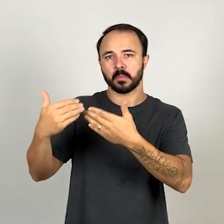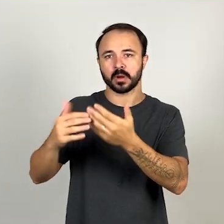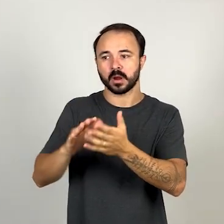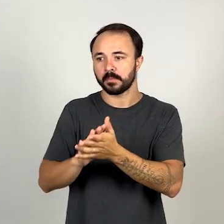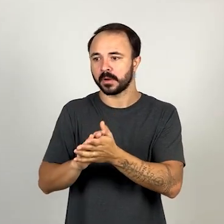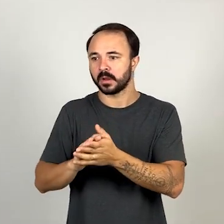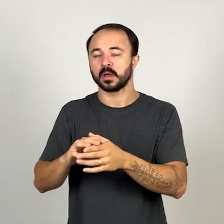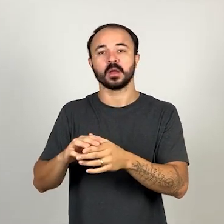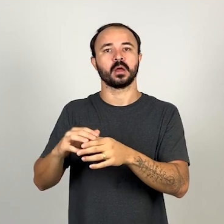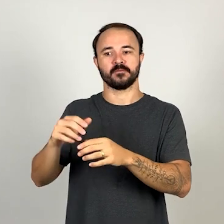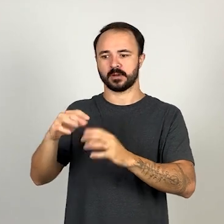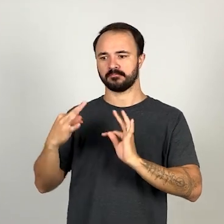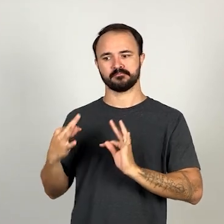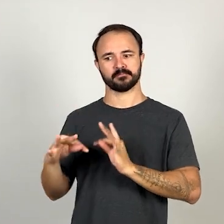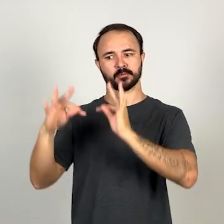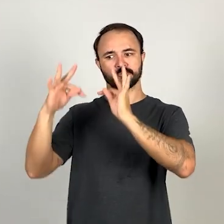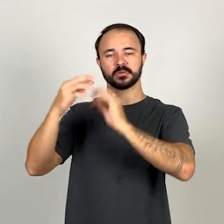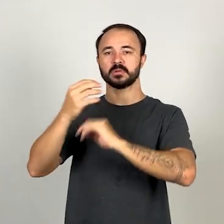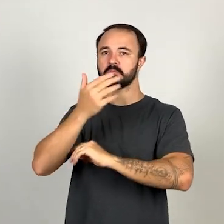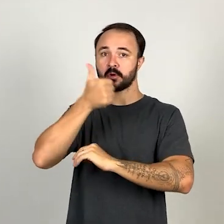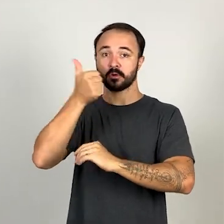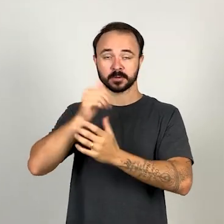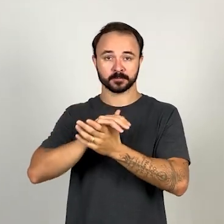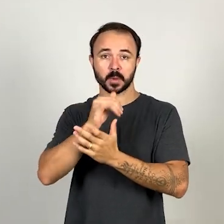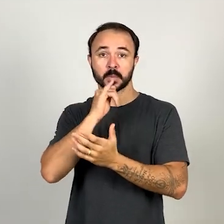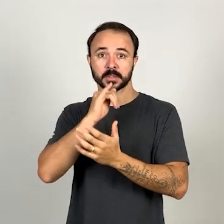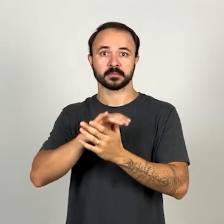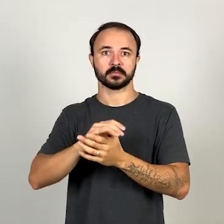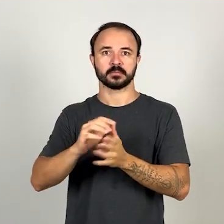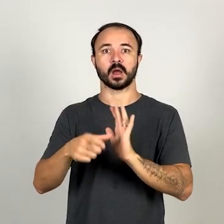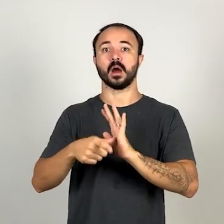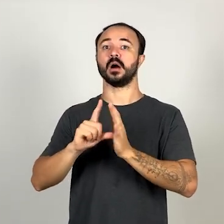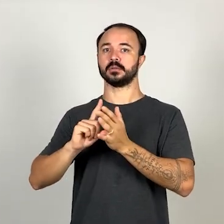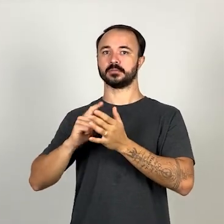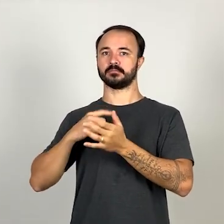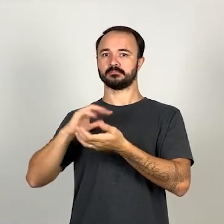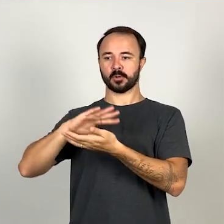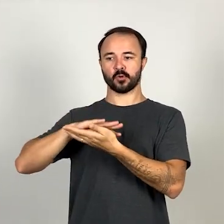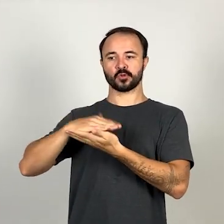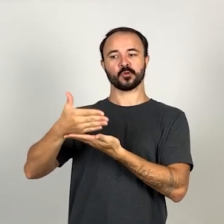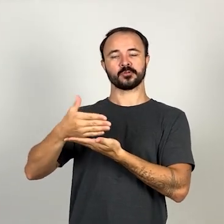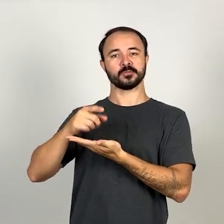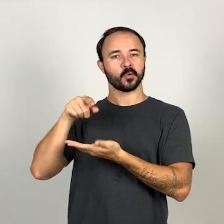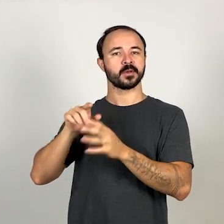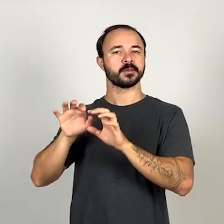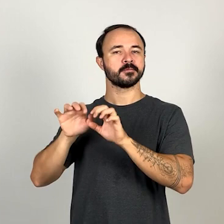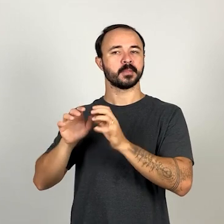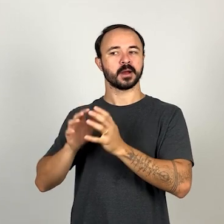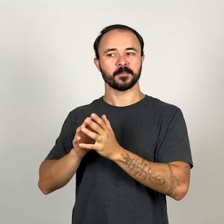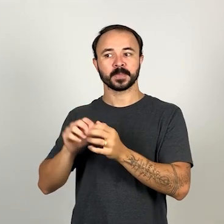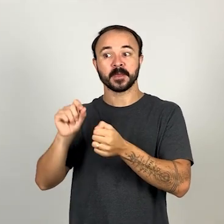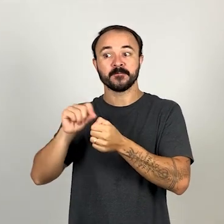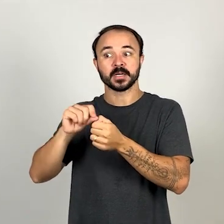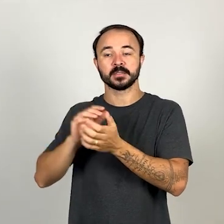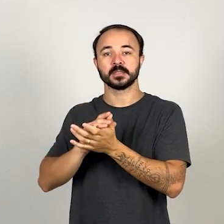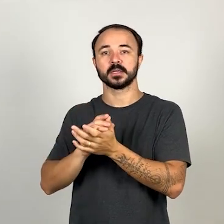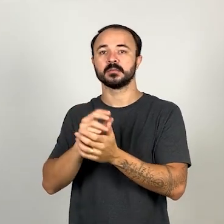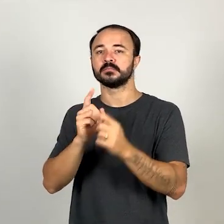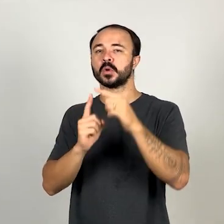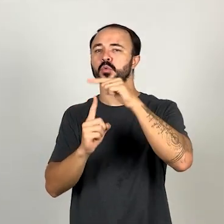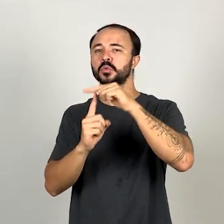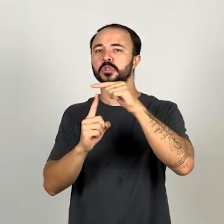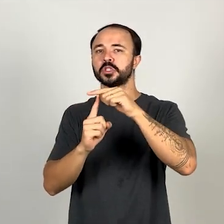Por exemplo, os computadores, os notebooks, antigamente eram feitos de baterias de cádmio, que é um tipo de metal.